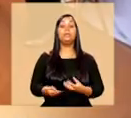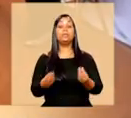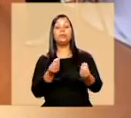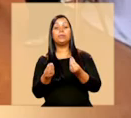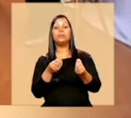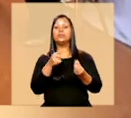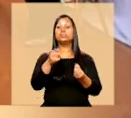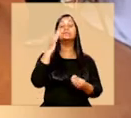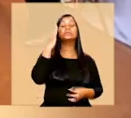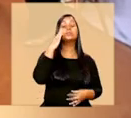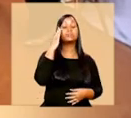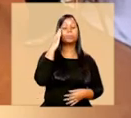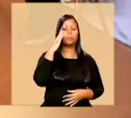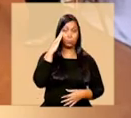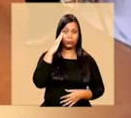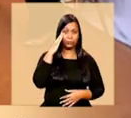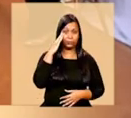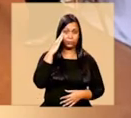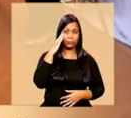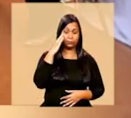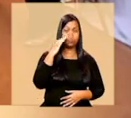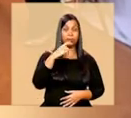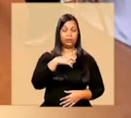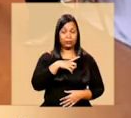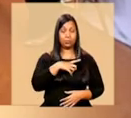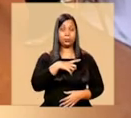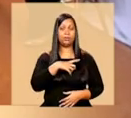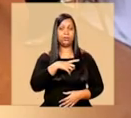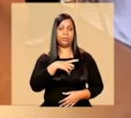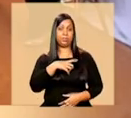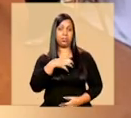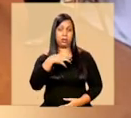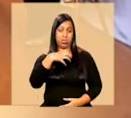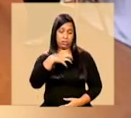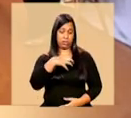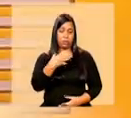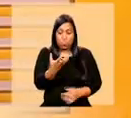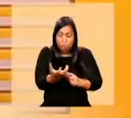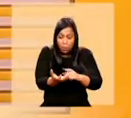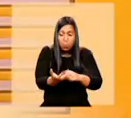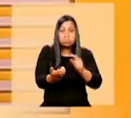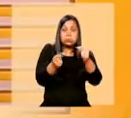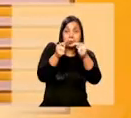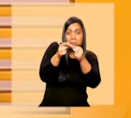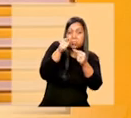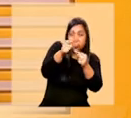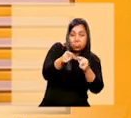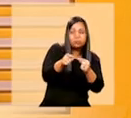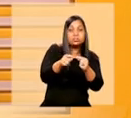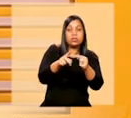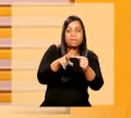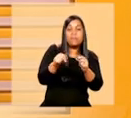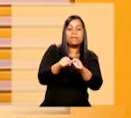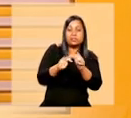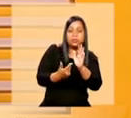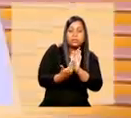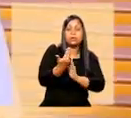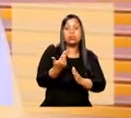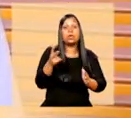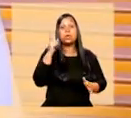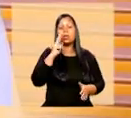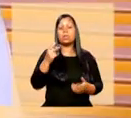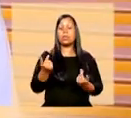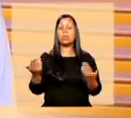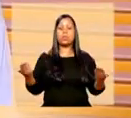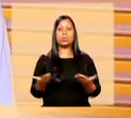é que foi quando o senhor ficou sabendo? Tem um órgão compatível para o senhor, vai ter que passar pela cirurgia. Lembro como